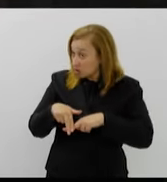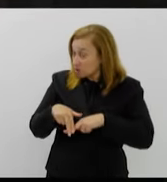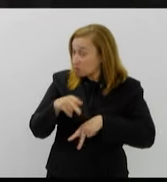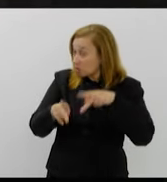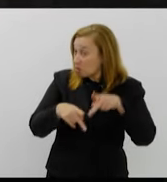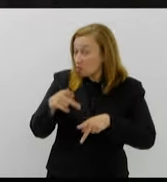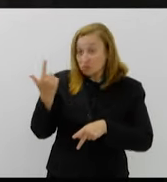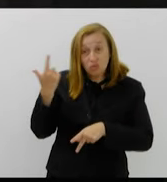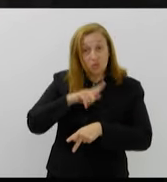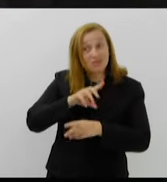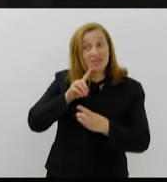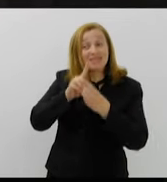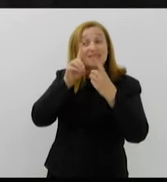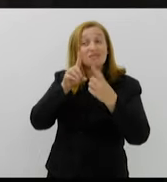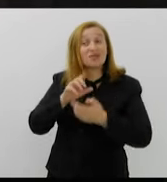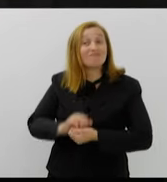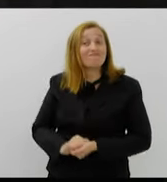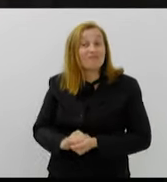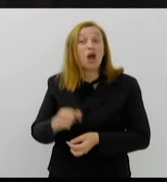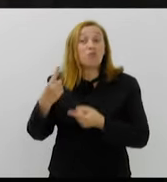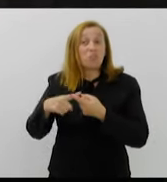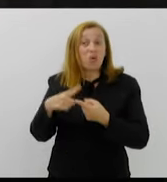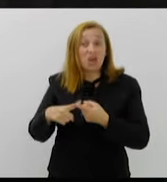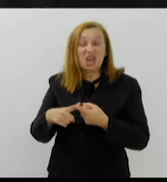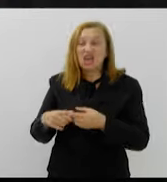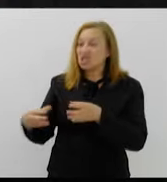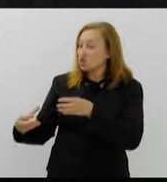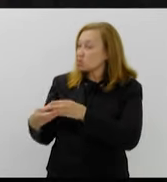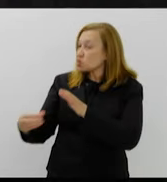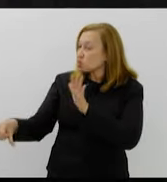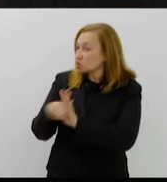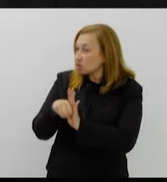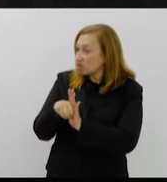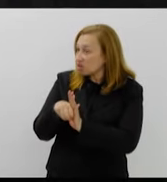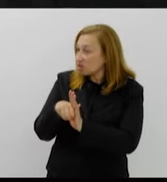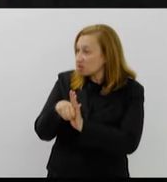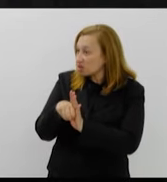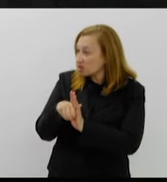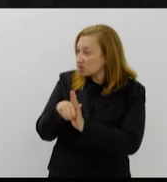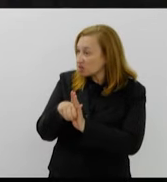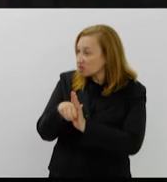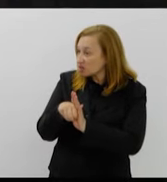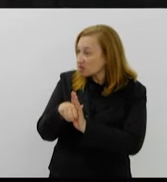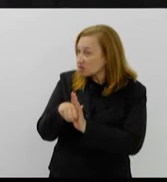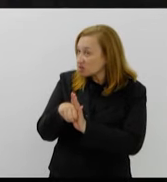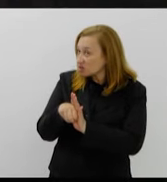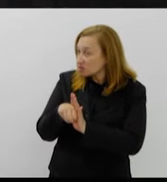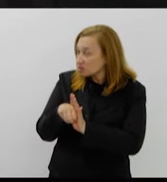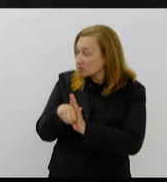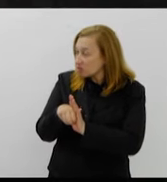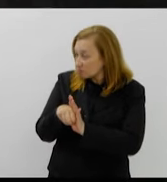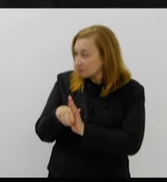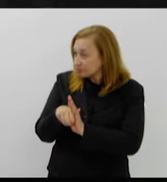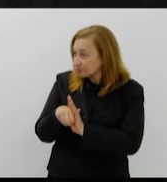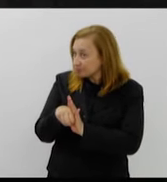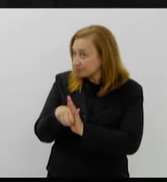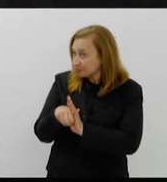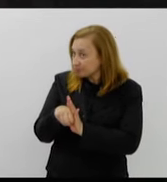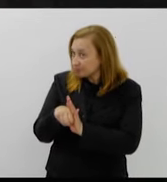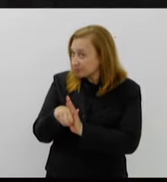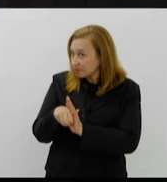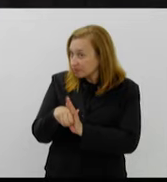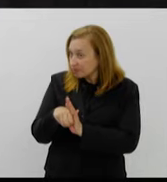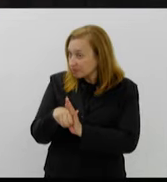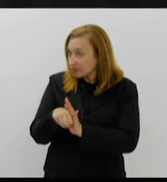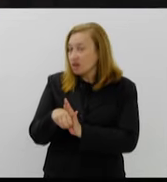conseguia atendimento porque essa quadrilha essa organização criminosa detentora da senha da fila